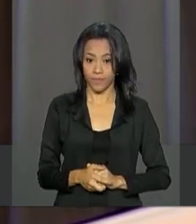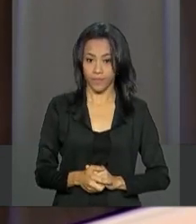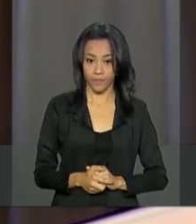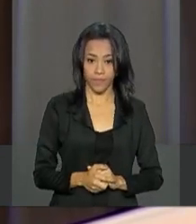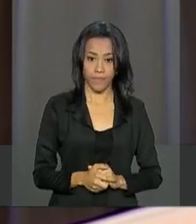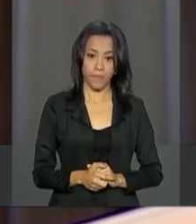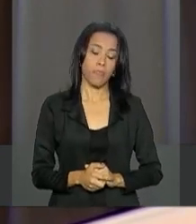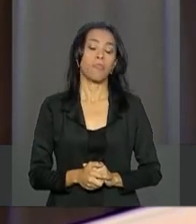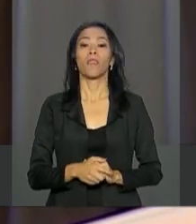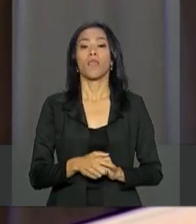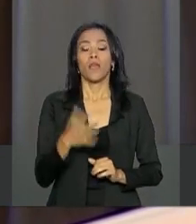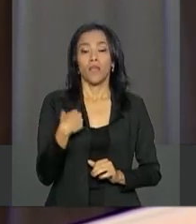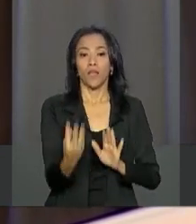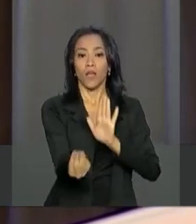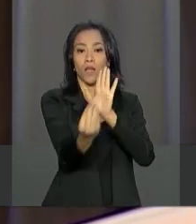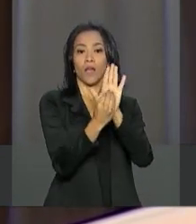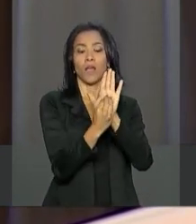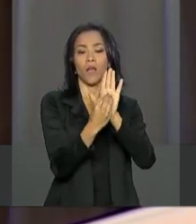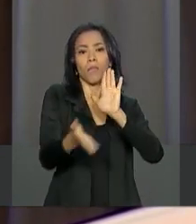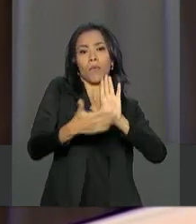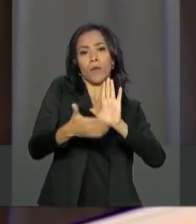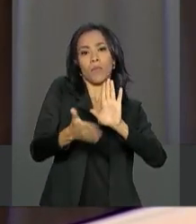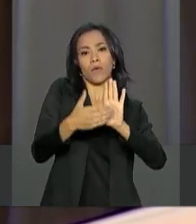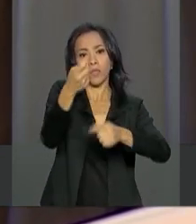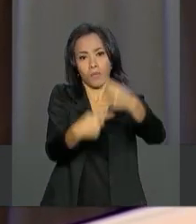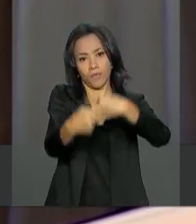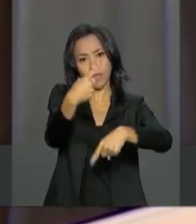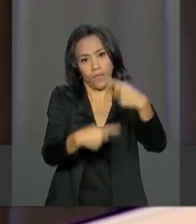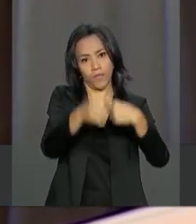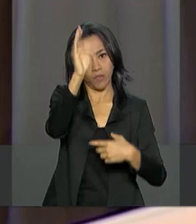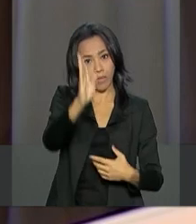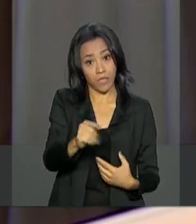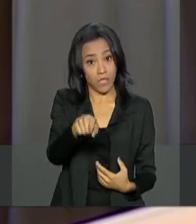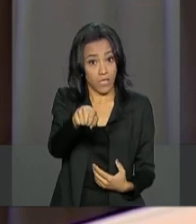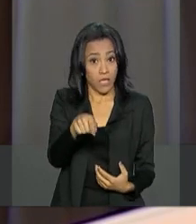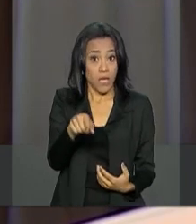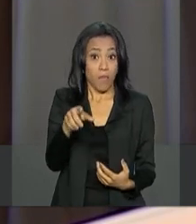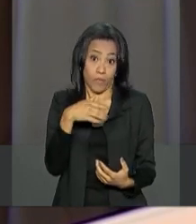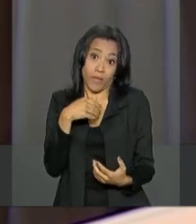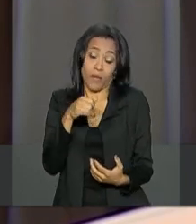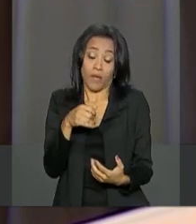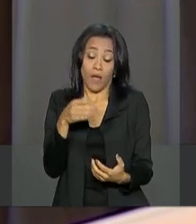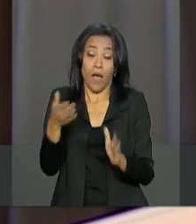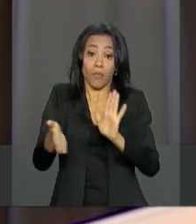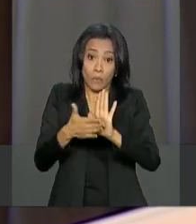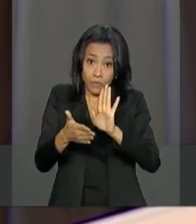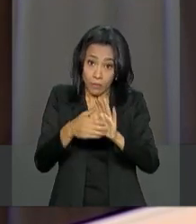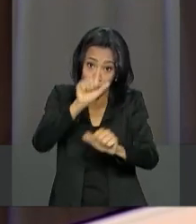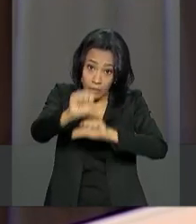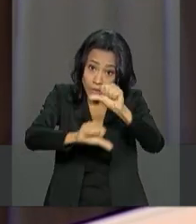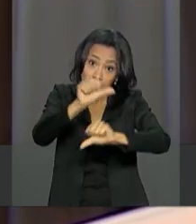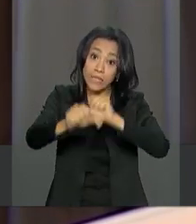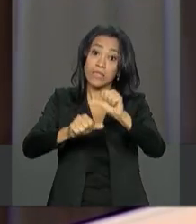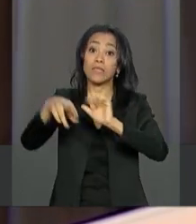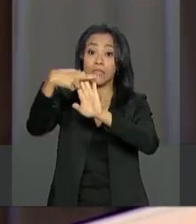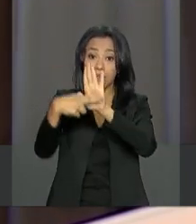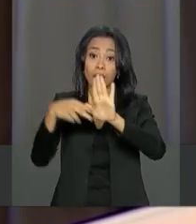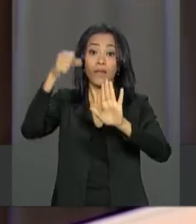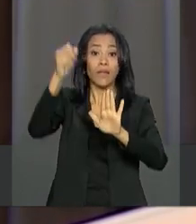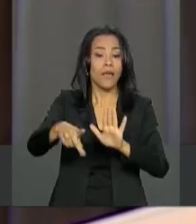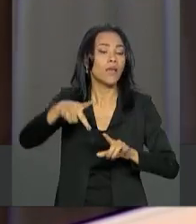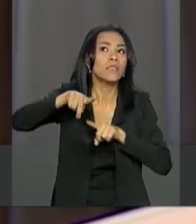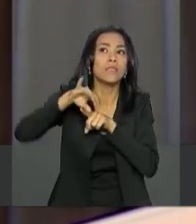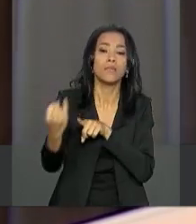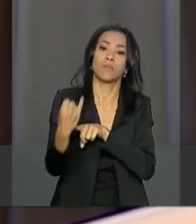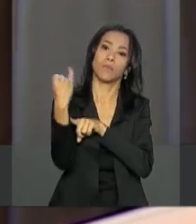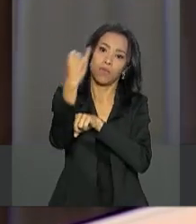na pauta política do país. Ninguém pode ignorar que a reforma previdenciária é fundamental para o país. As mais